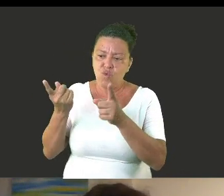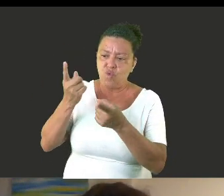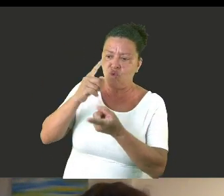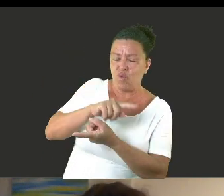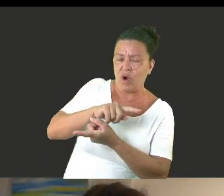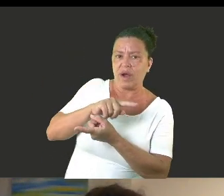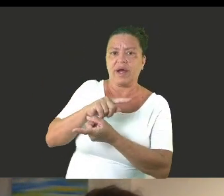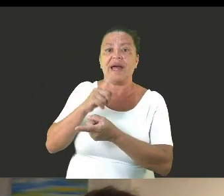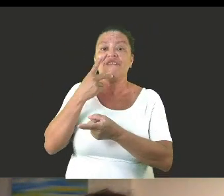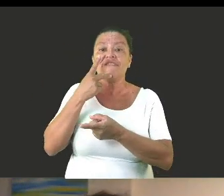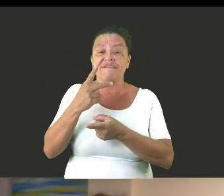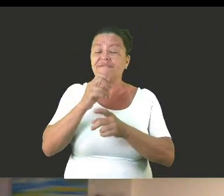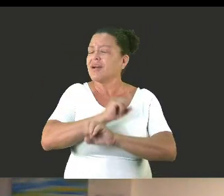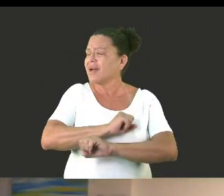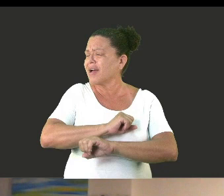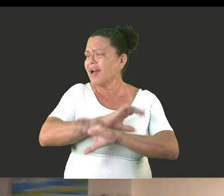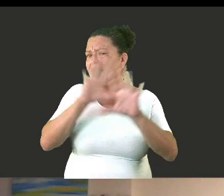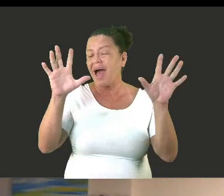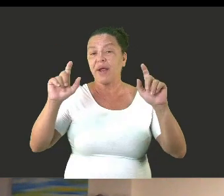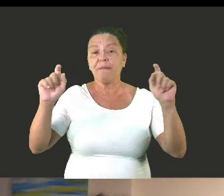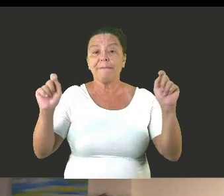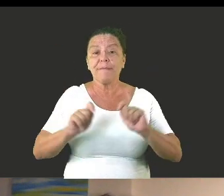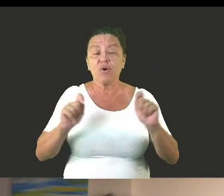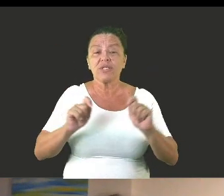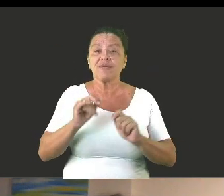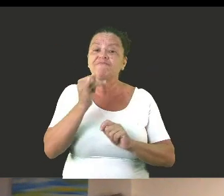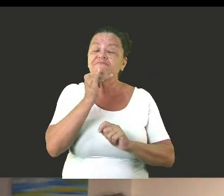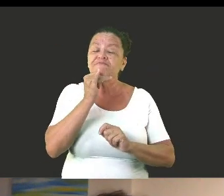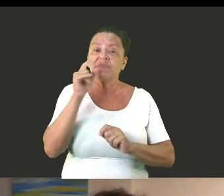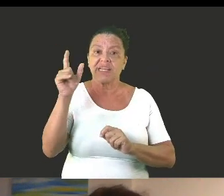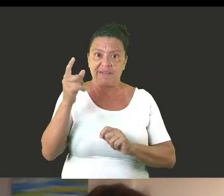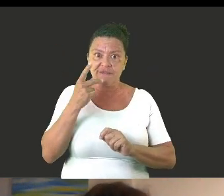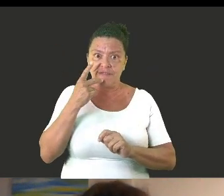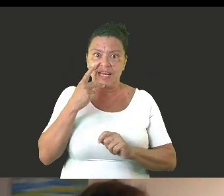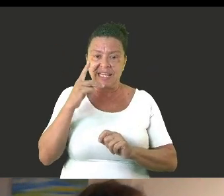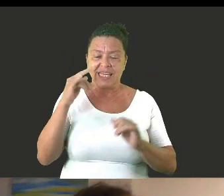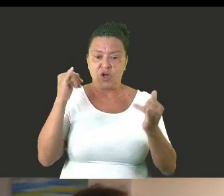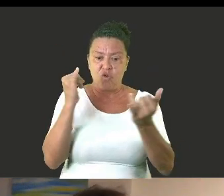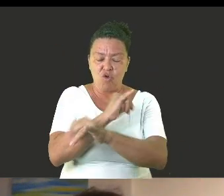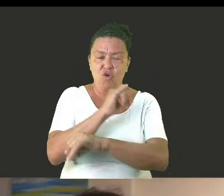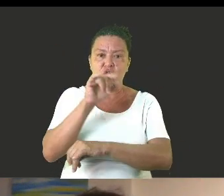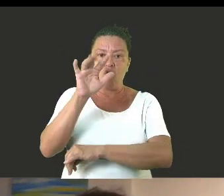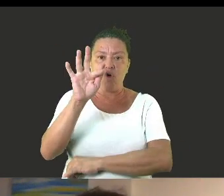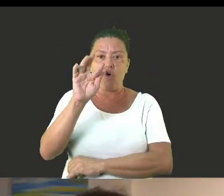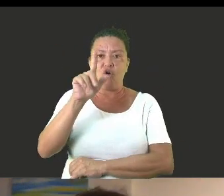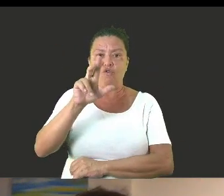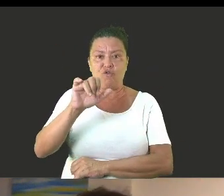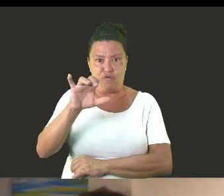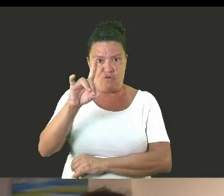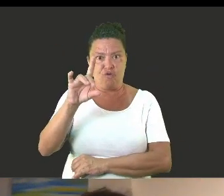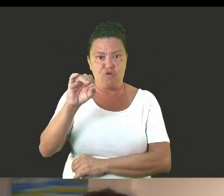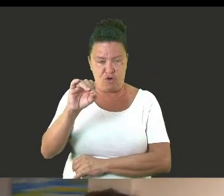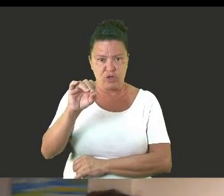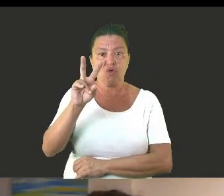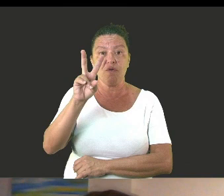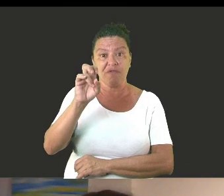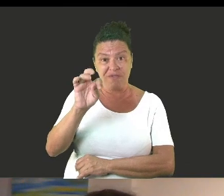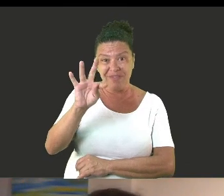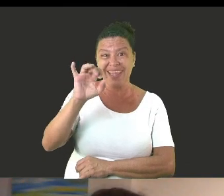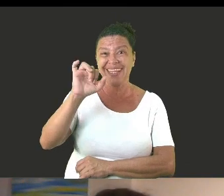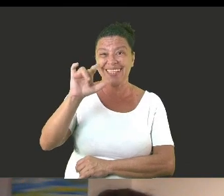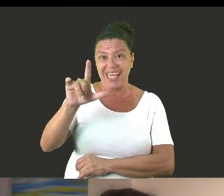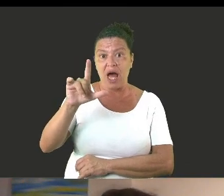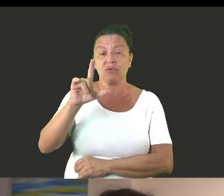refere claramente à possibilidade disso quando ele diz que o fluido vital ele se transmite através de